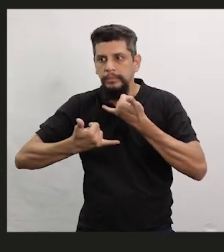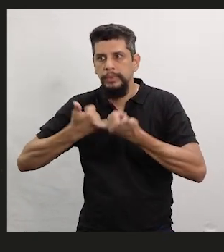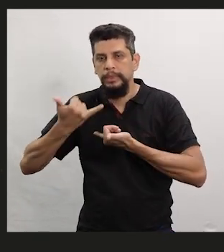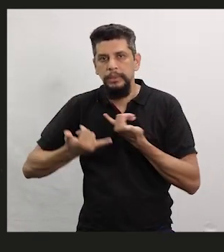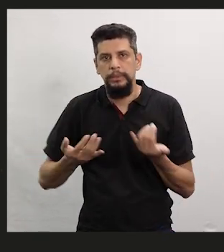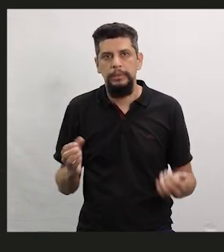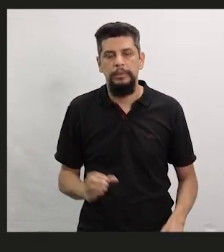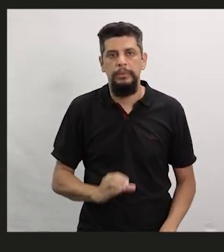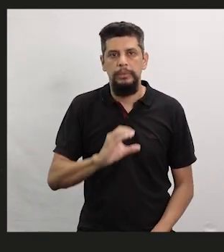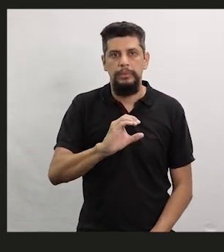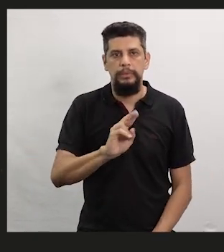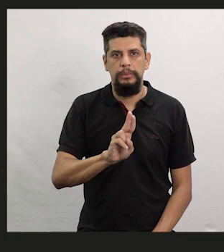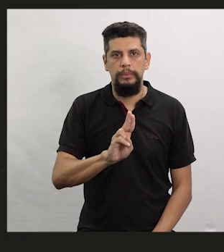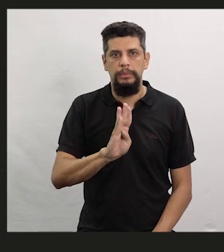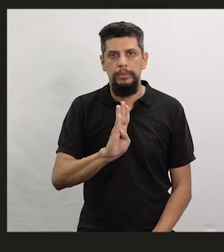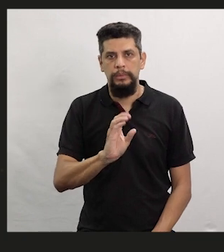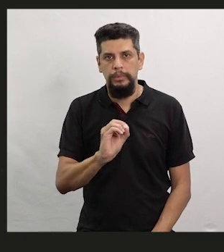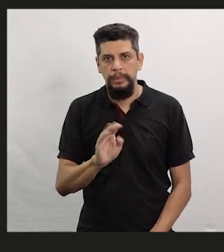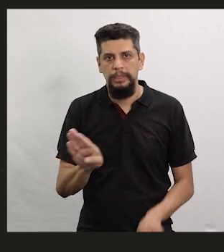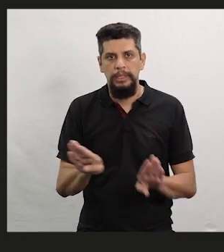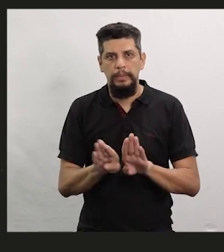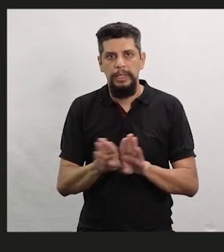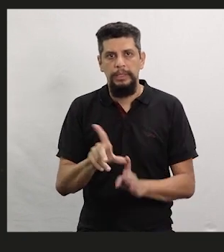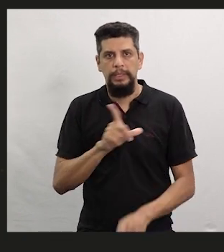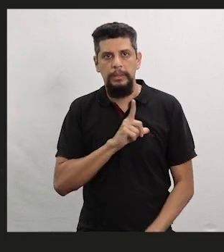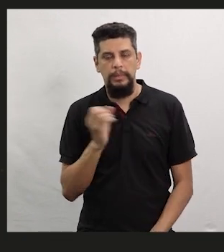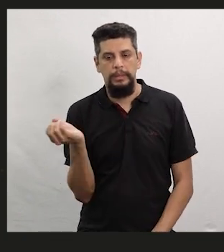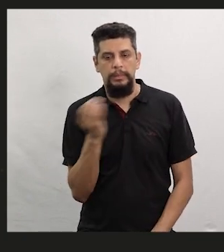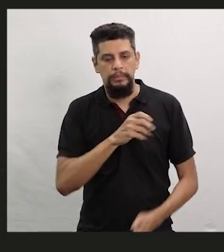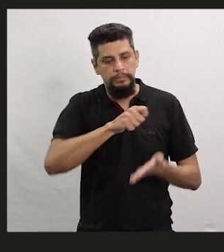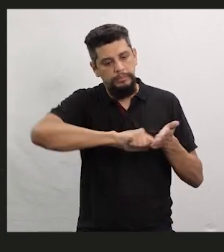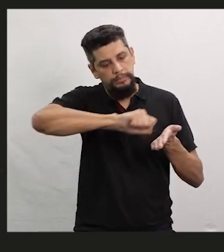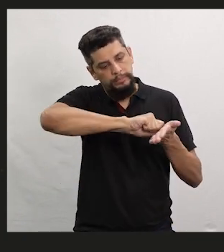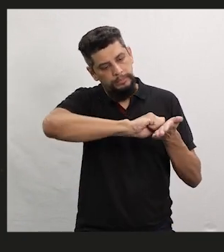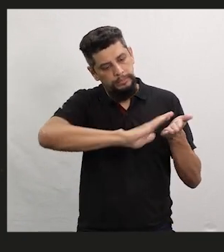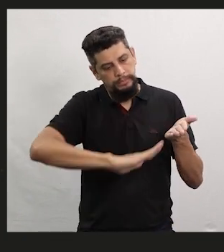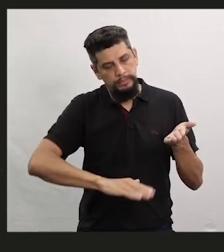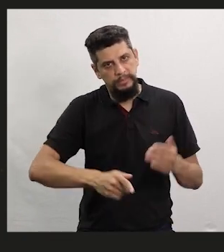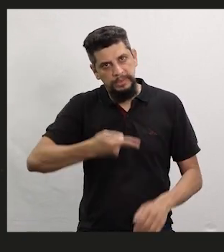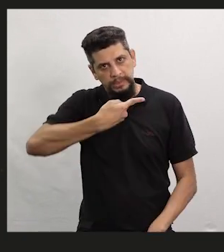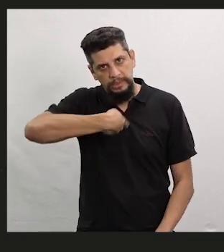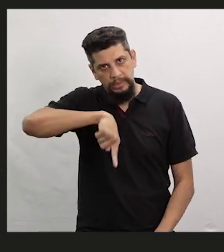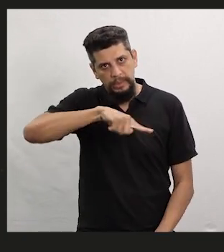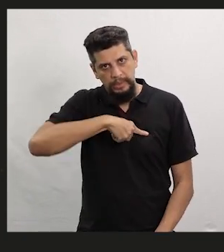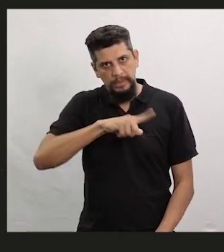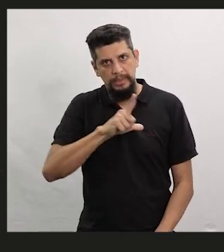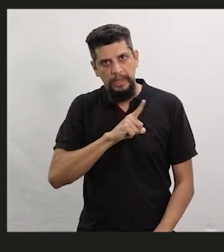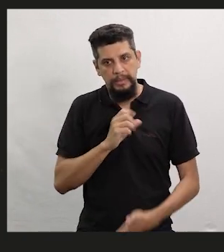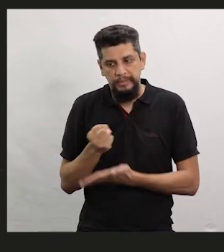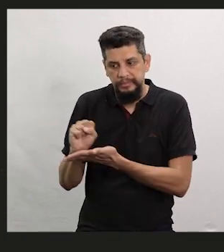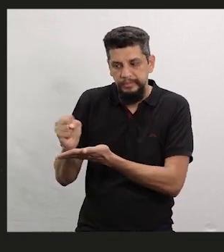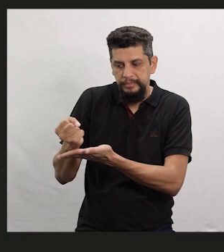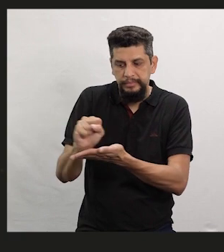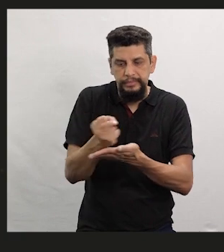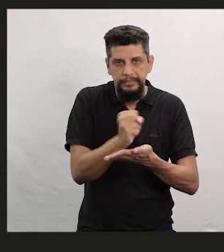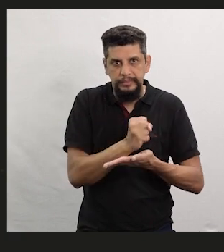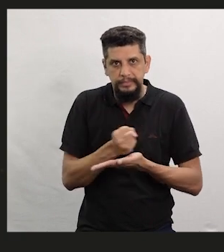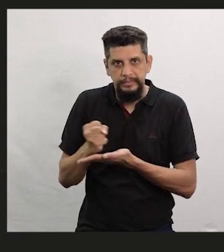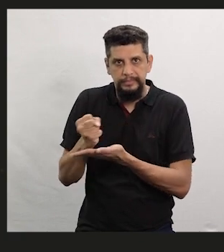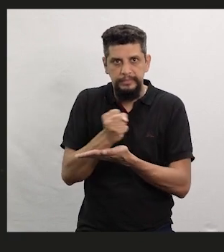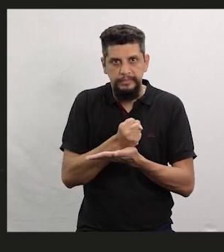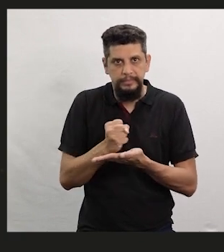cubo hoje nós vamos ter também uma nova atividade para vocês nós vamos ter um jogo